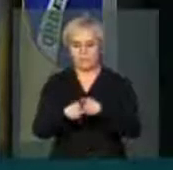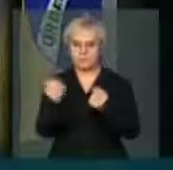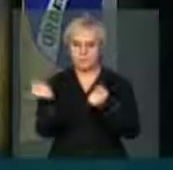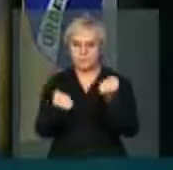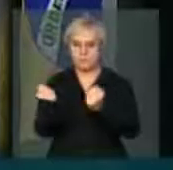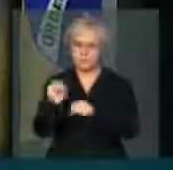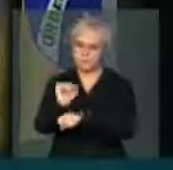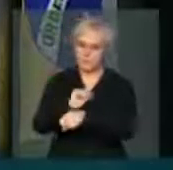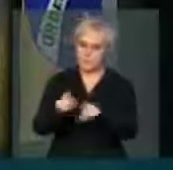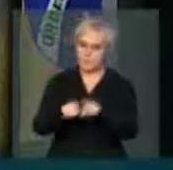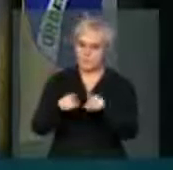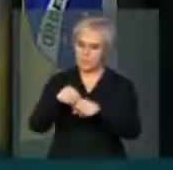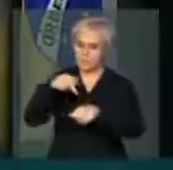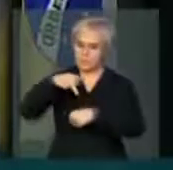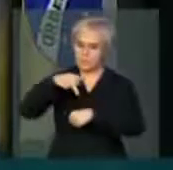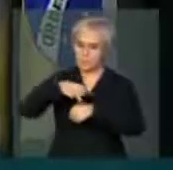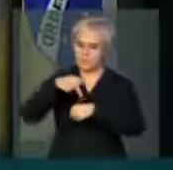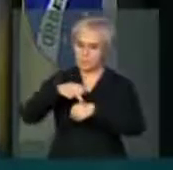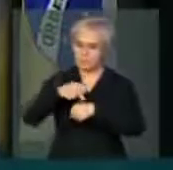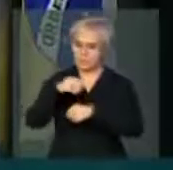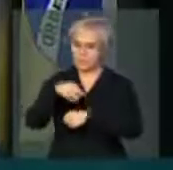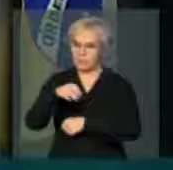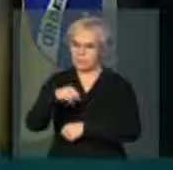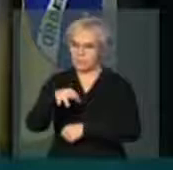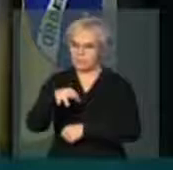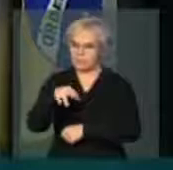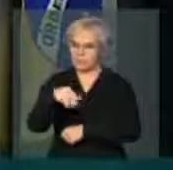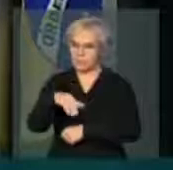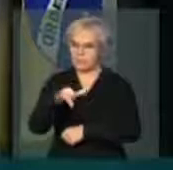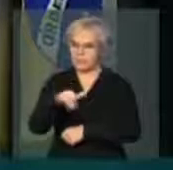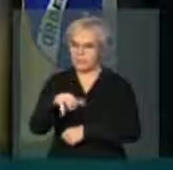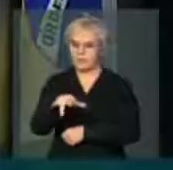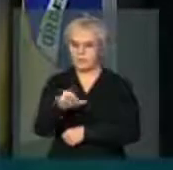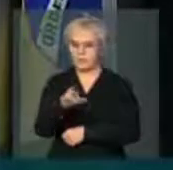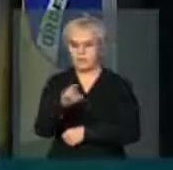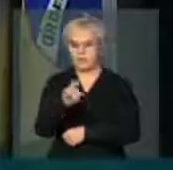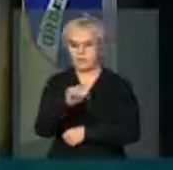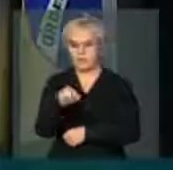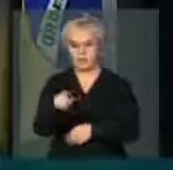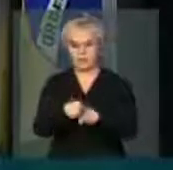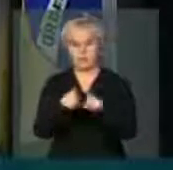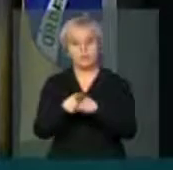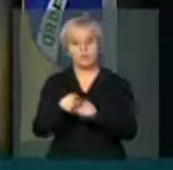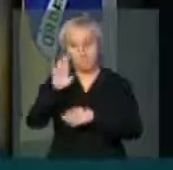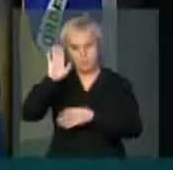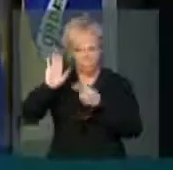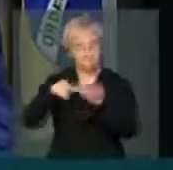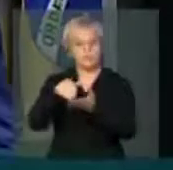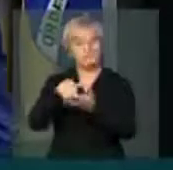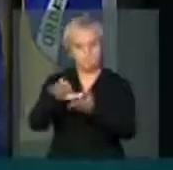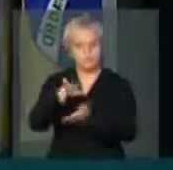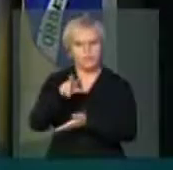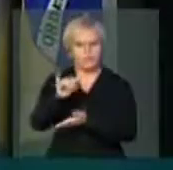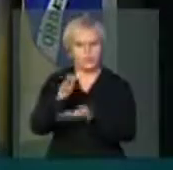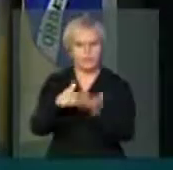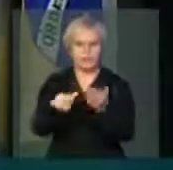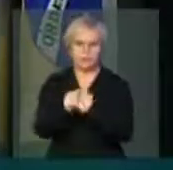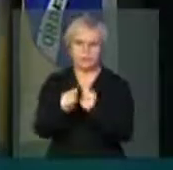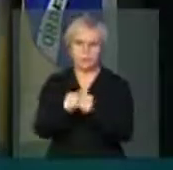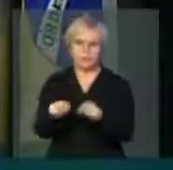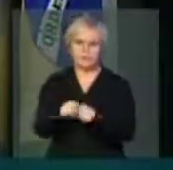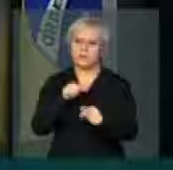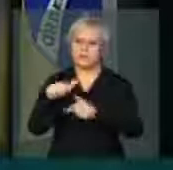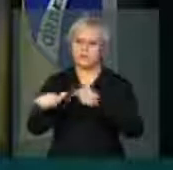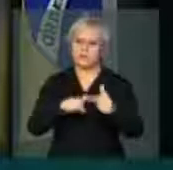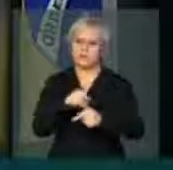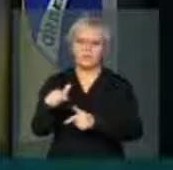as mineradoras e as metalúrgicas também prometem demissões de massa. Para especialistas, trabalhadores menos